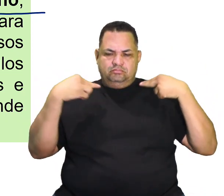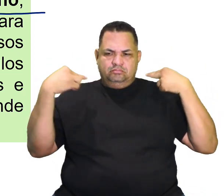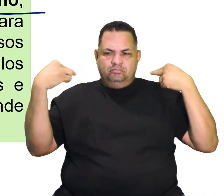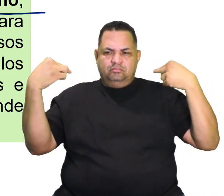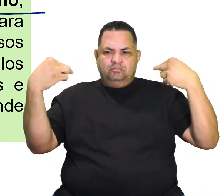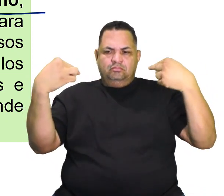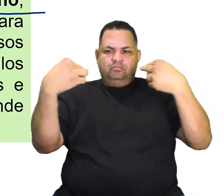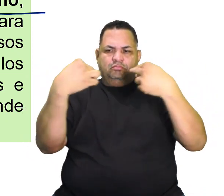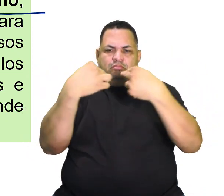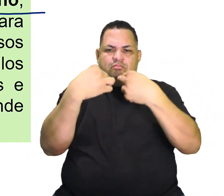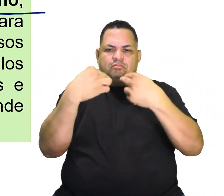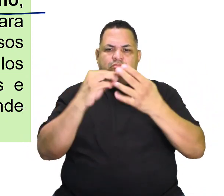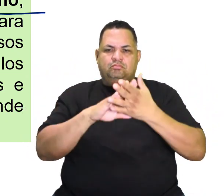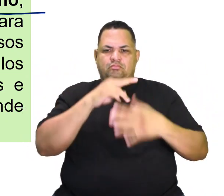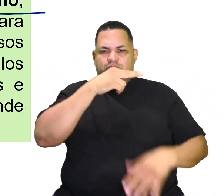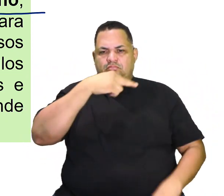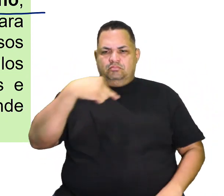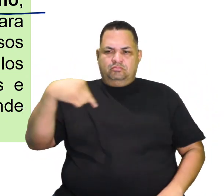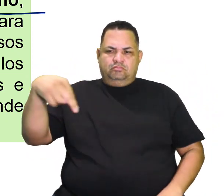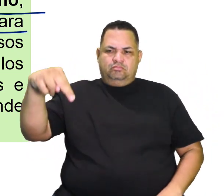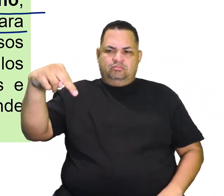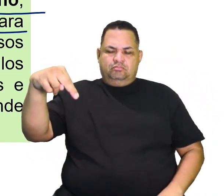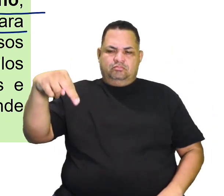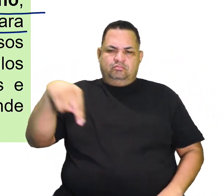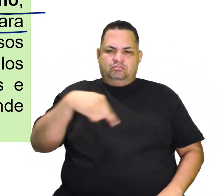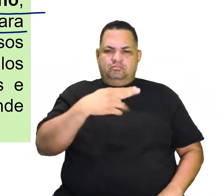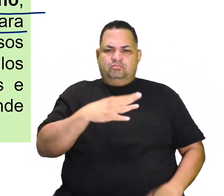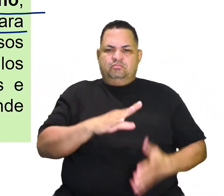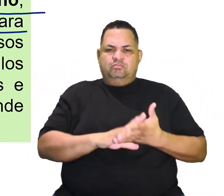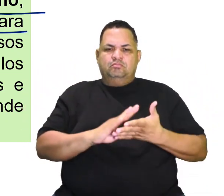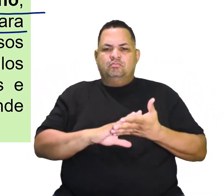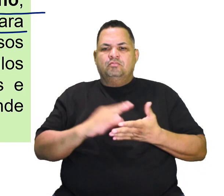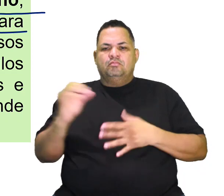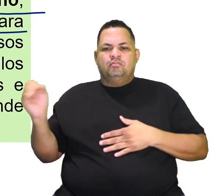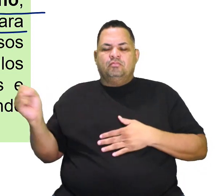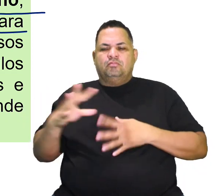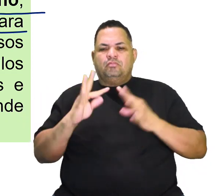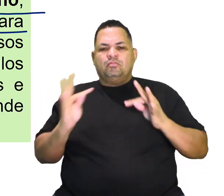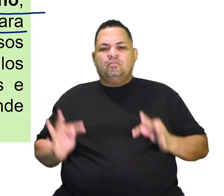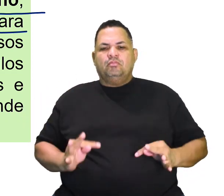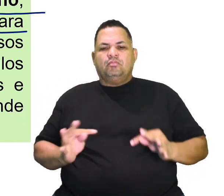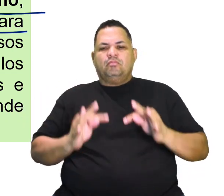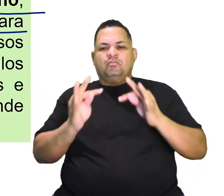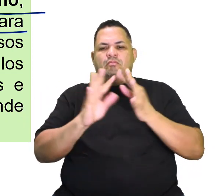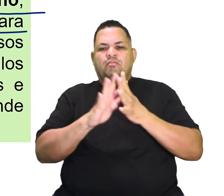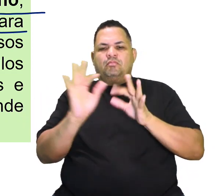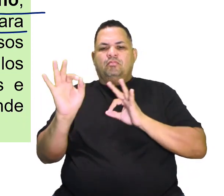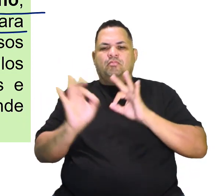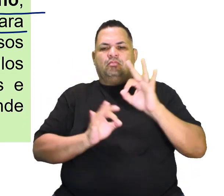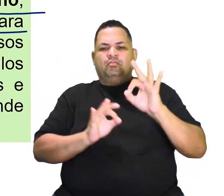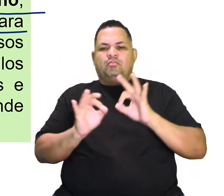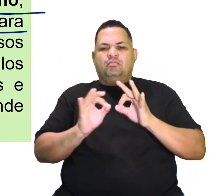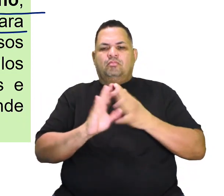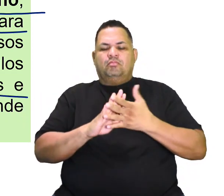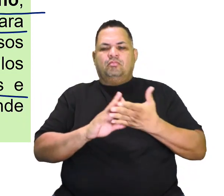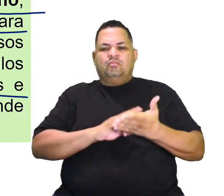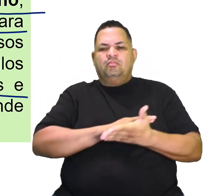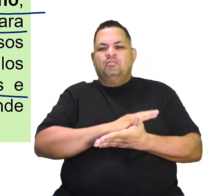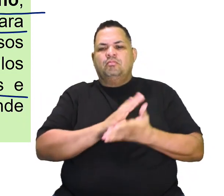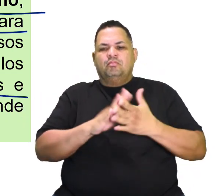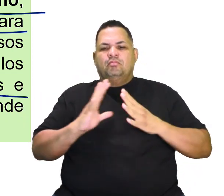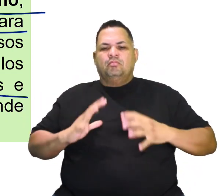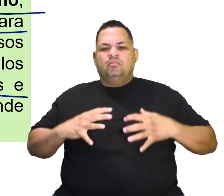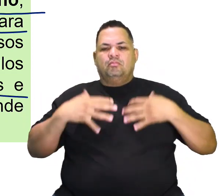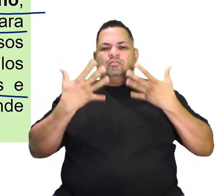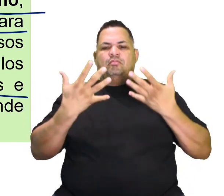visão. Ele é meia-lua. Tem moderna tecnologia para diversos tipos de